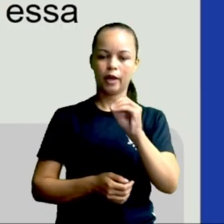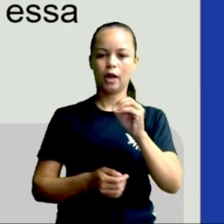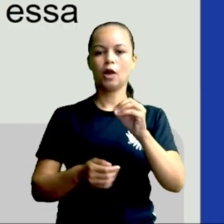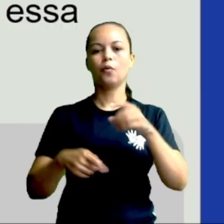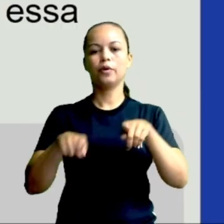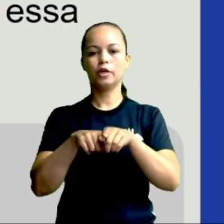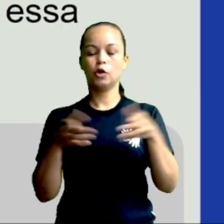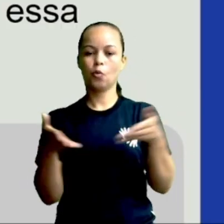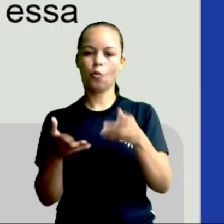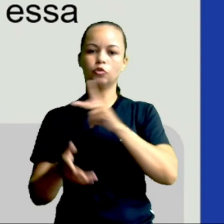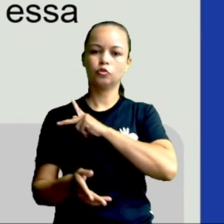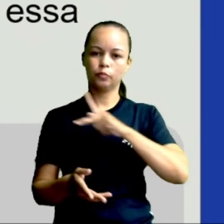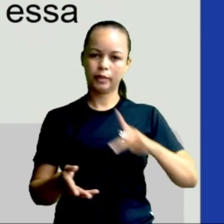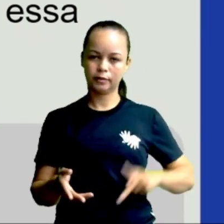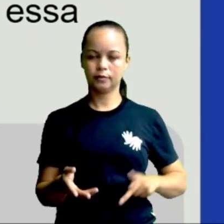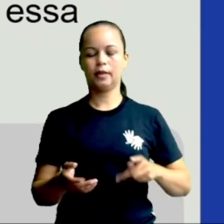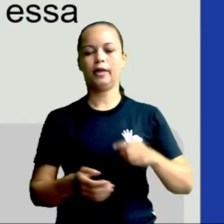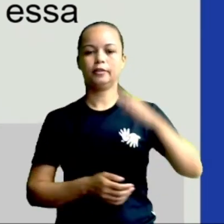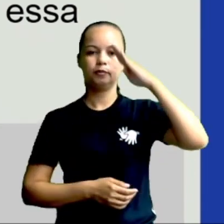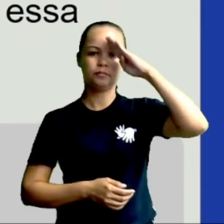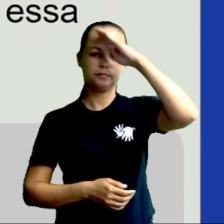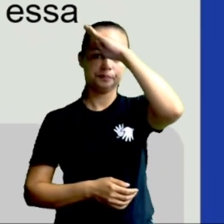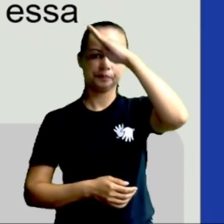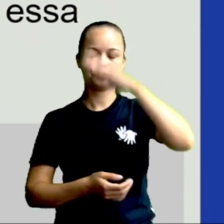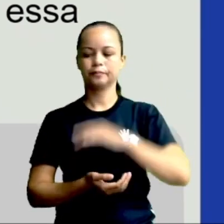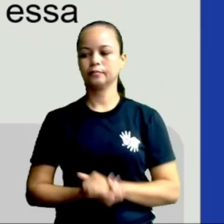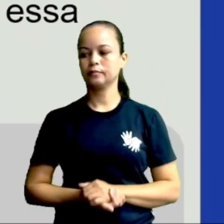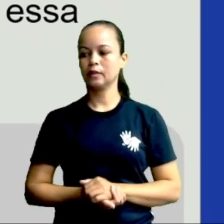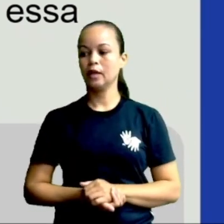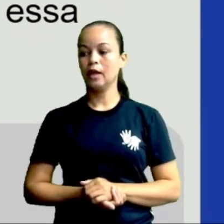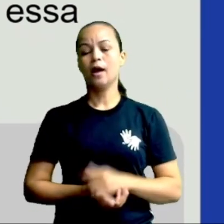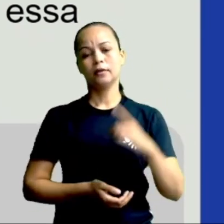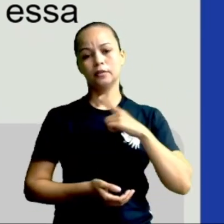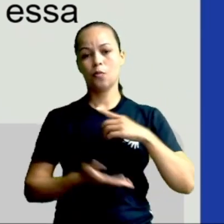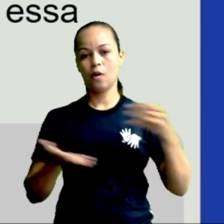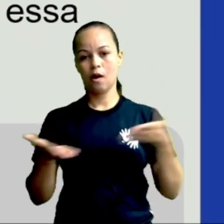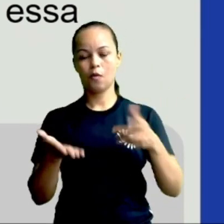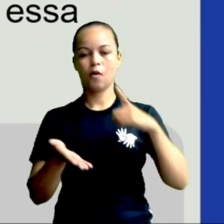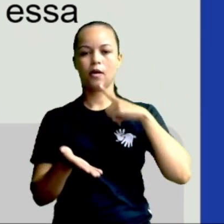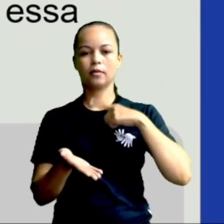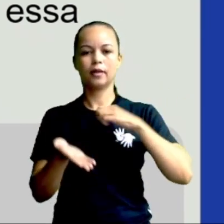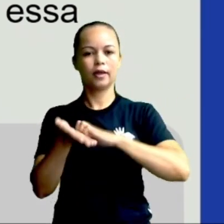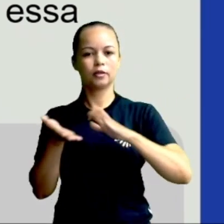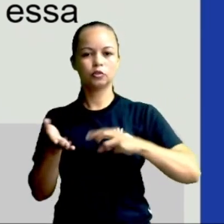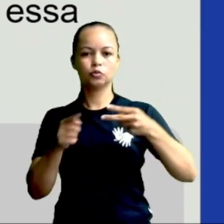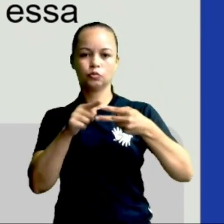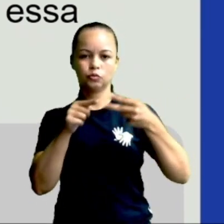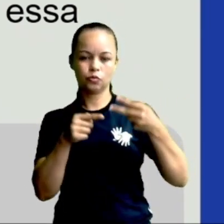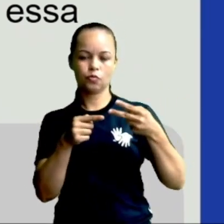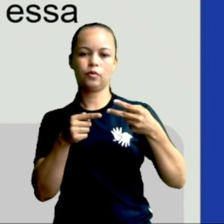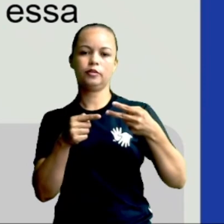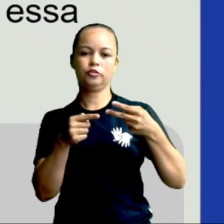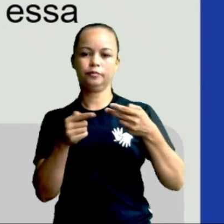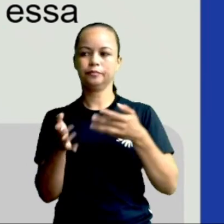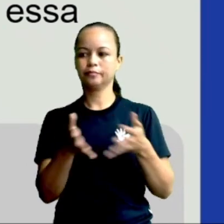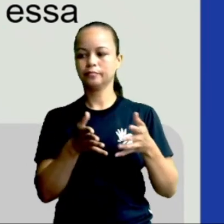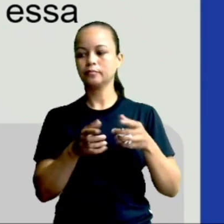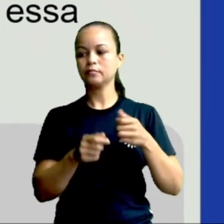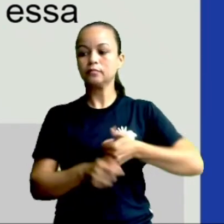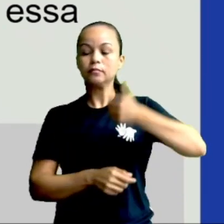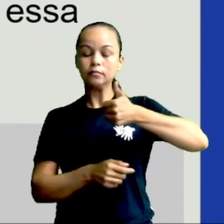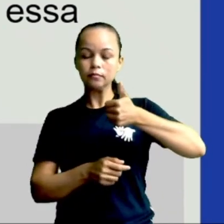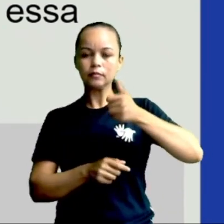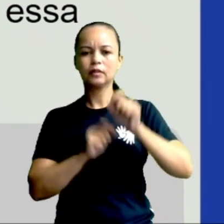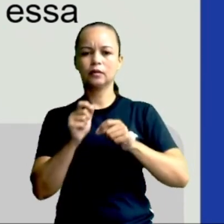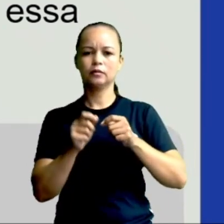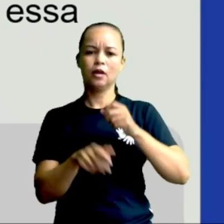Agora eu deixo para vocês algumas questões, 2 só, tá? Para a gente relembrar e fixar o conhecimento de hoje. Então, primeira